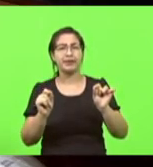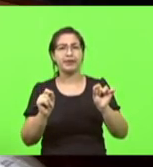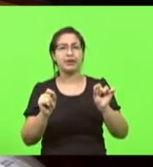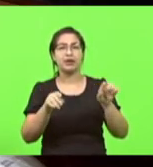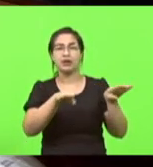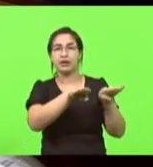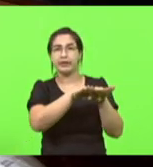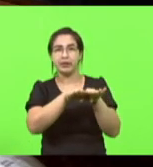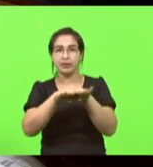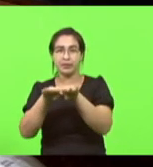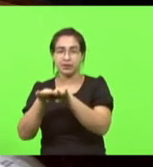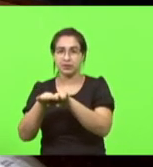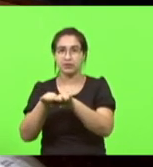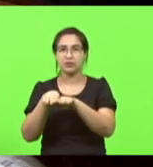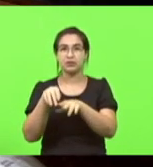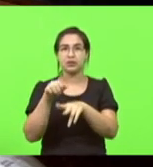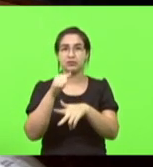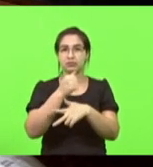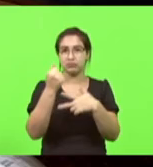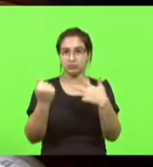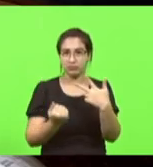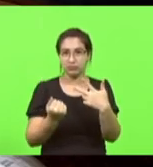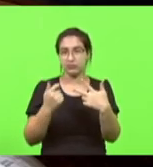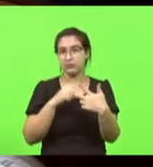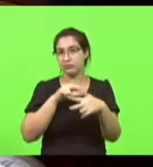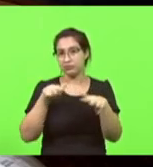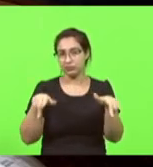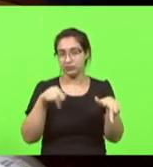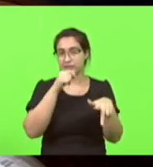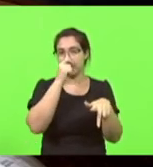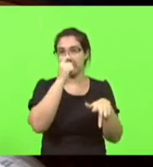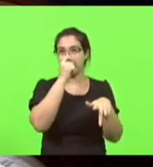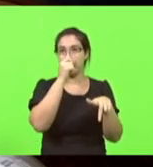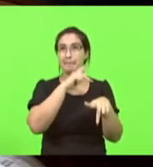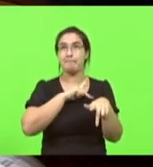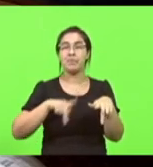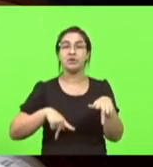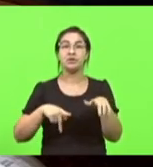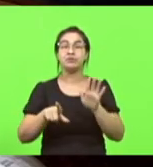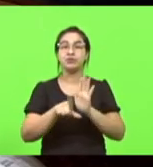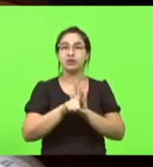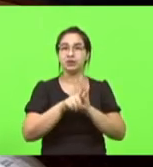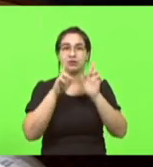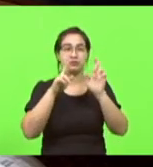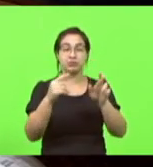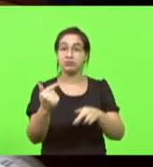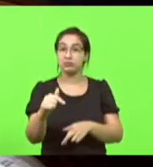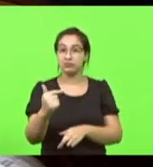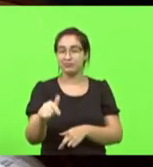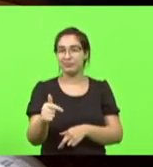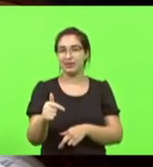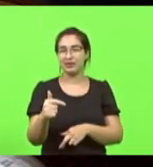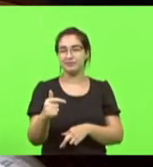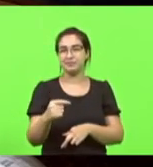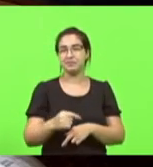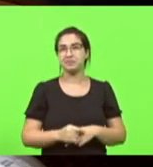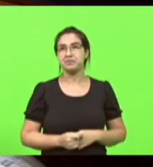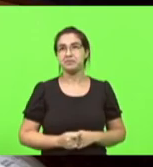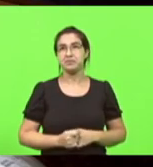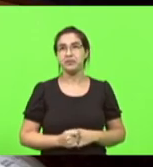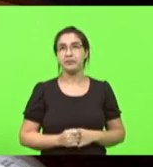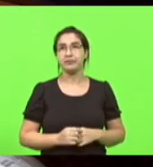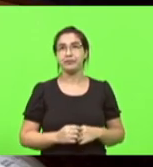equiparação entre os poderes, né, o presente projeto de lei, ele desrespeita isso, a apesar da intenção, né,